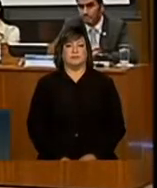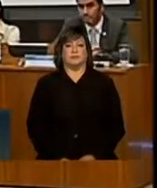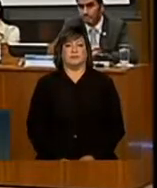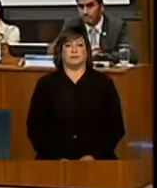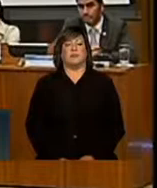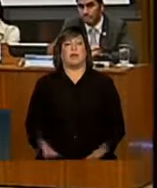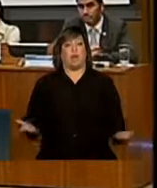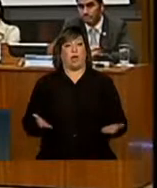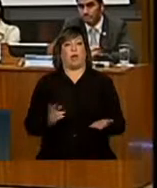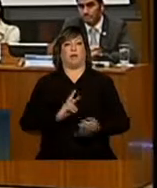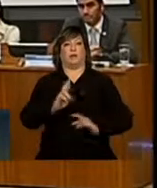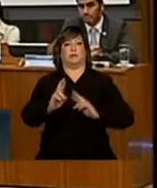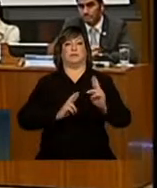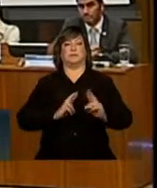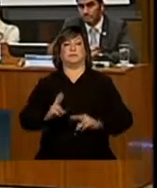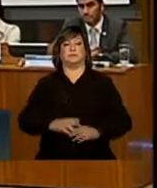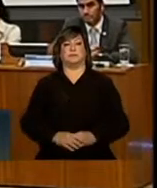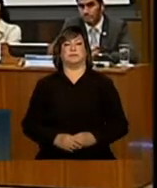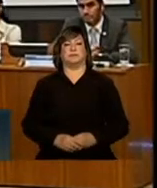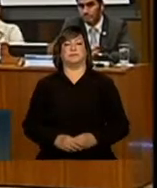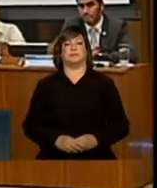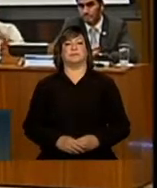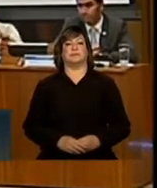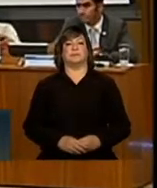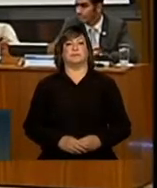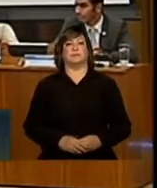Vamos lá, então, com Cristina.